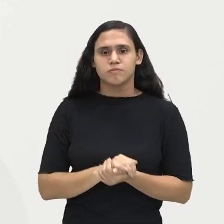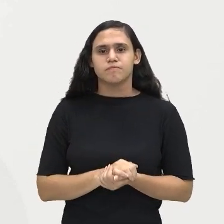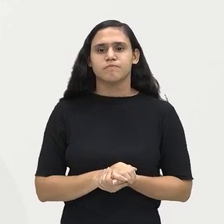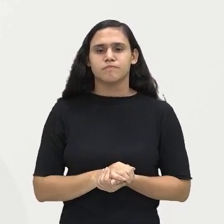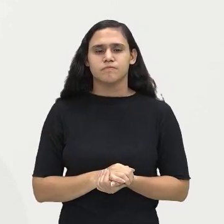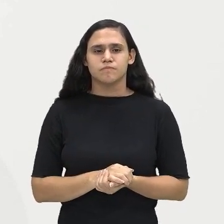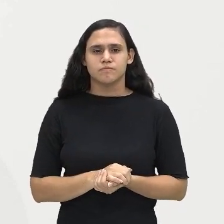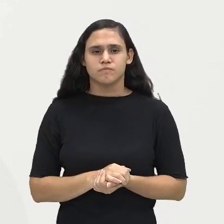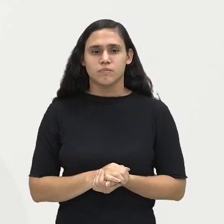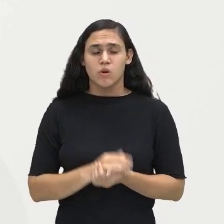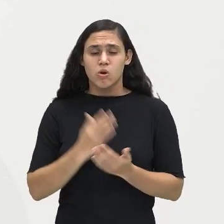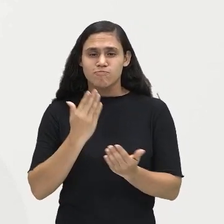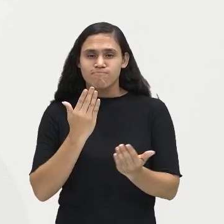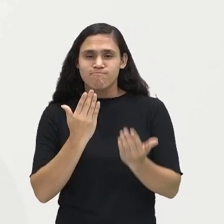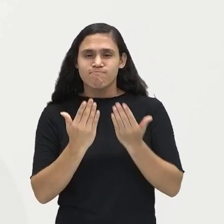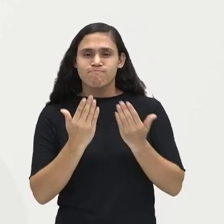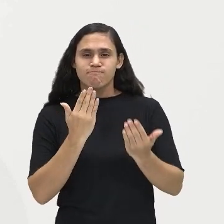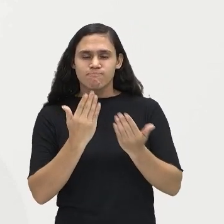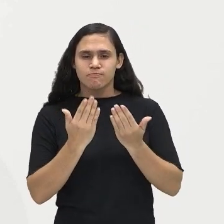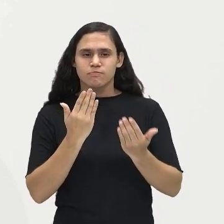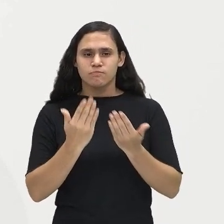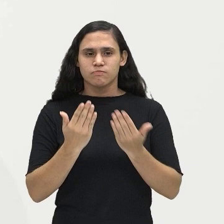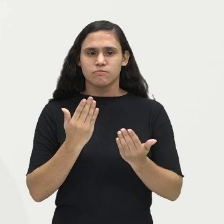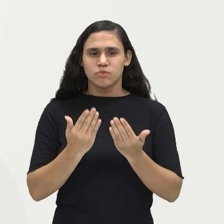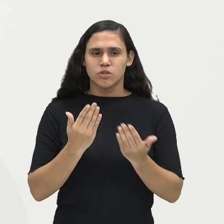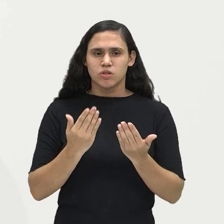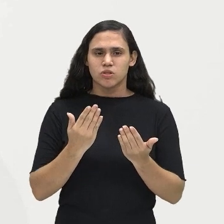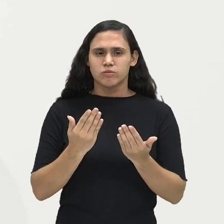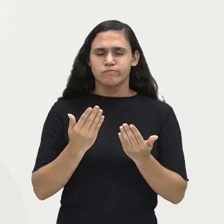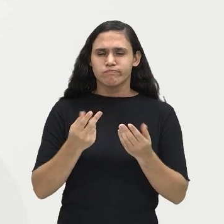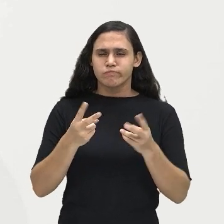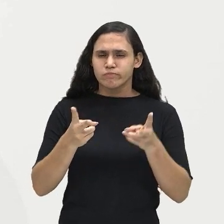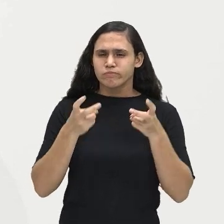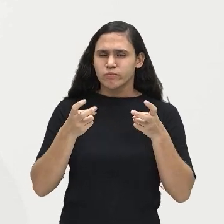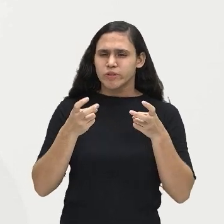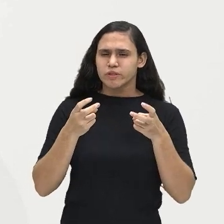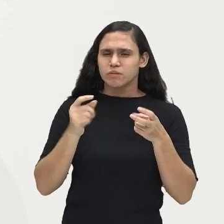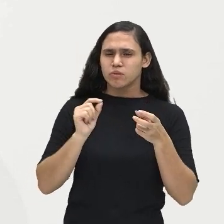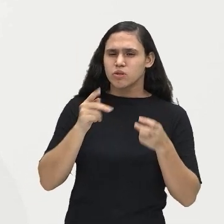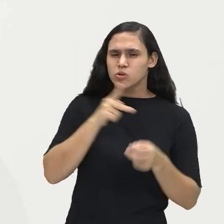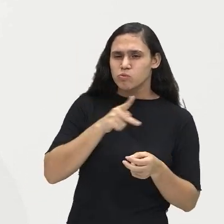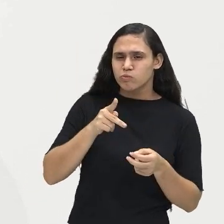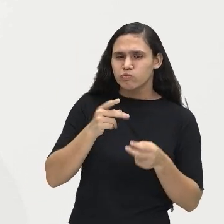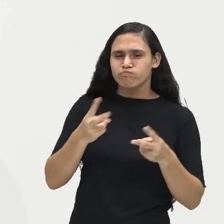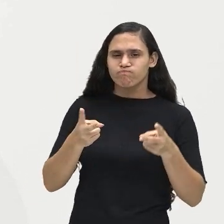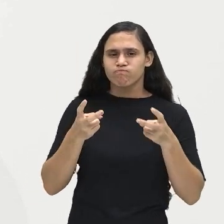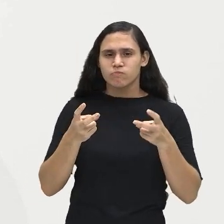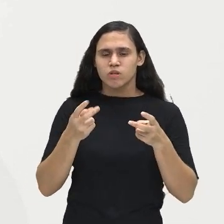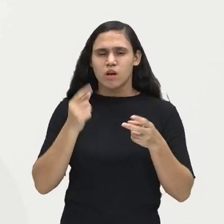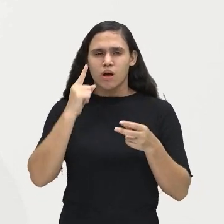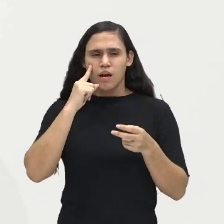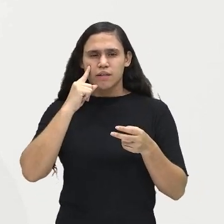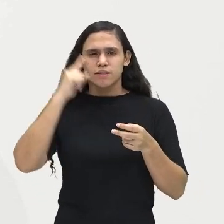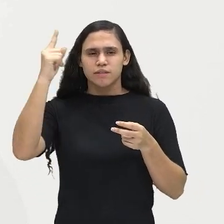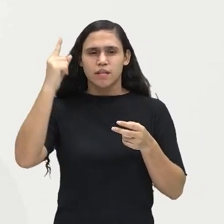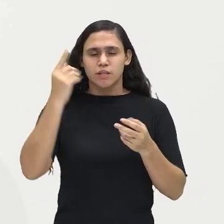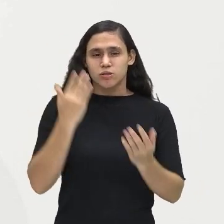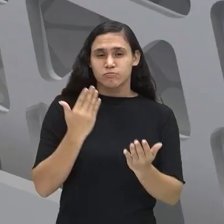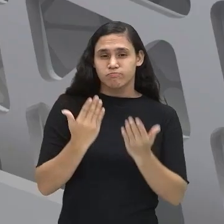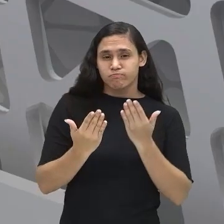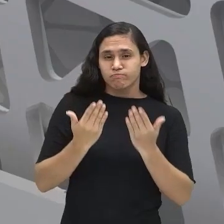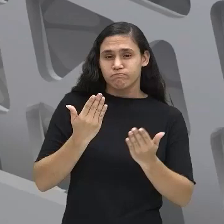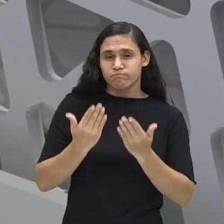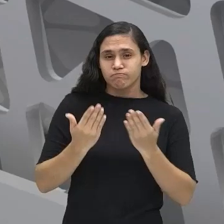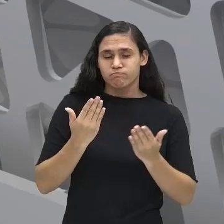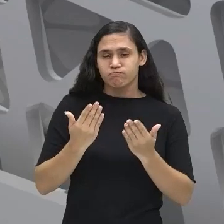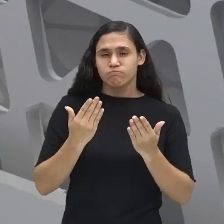Literalmente, comparar. Pessoal, vem aqui com o professor. A ideia de comparação